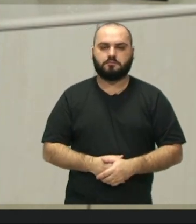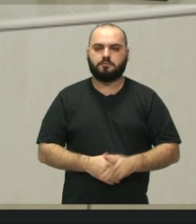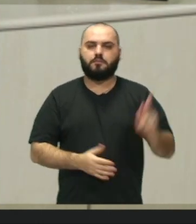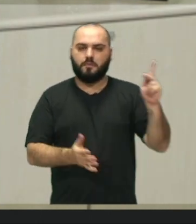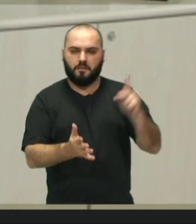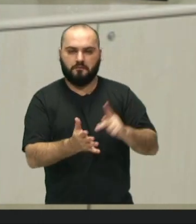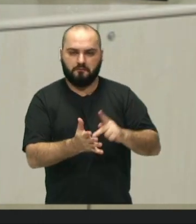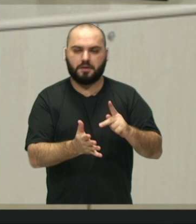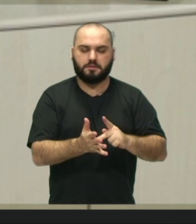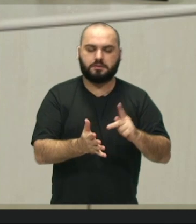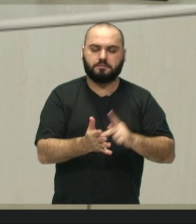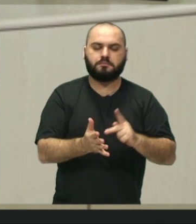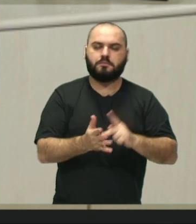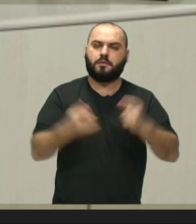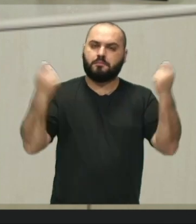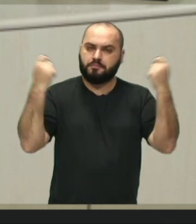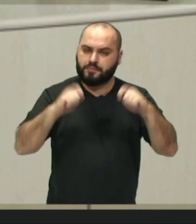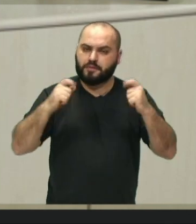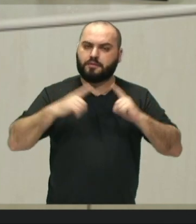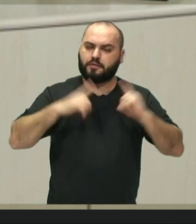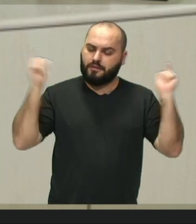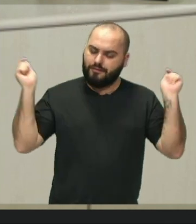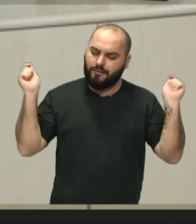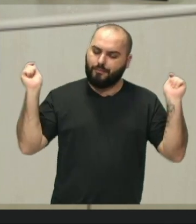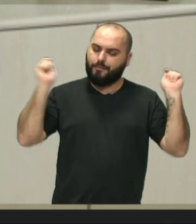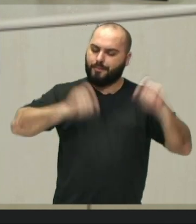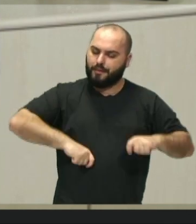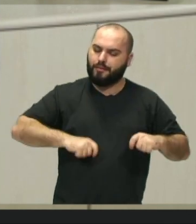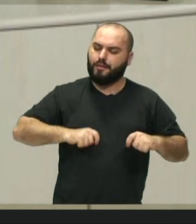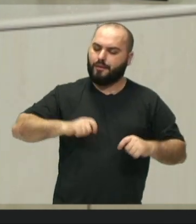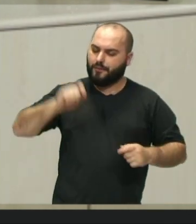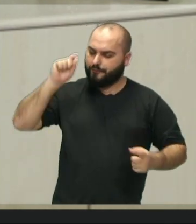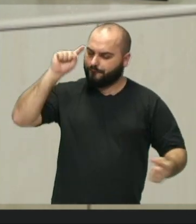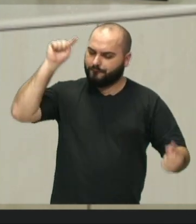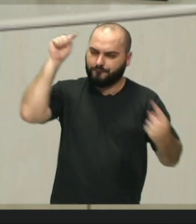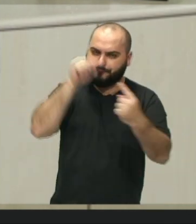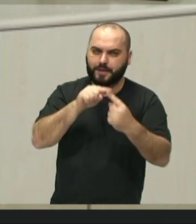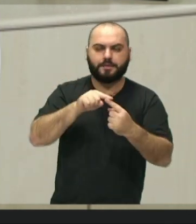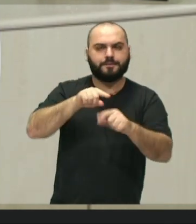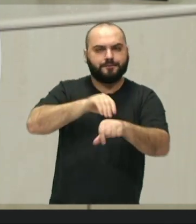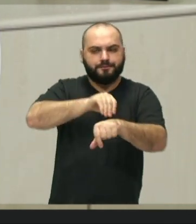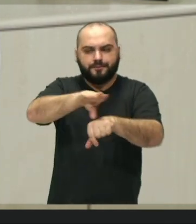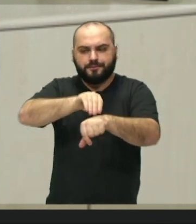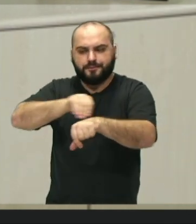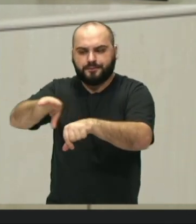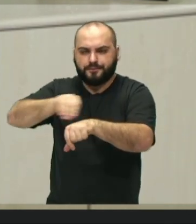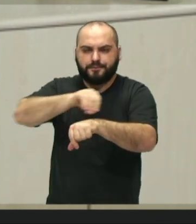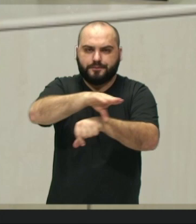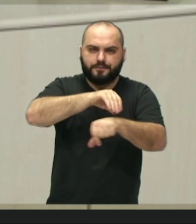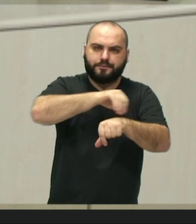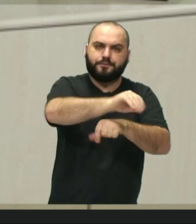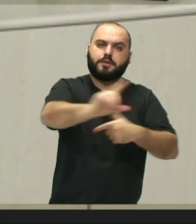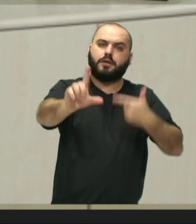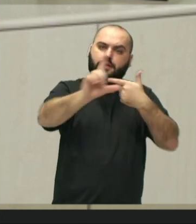não tiver capacidade, né, para estar dando a destinação correta dentro do que dispõe a legislação a esse resíduo.